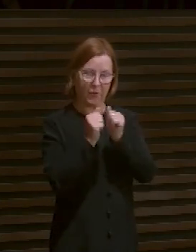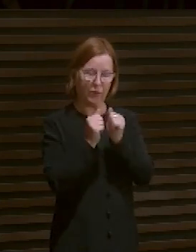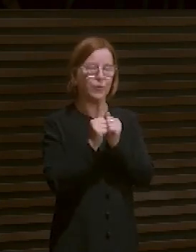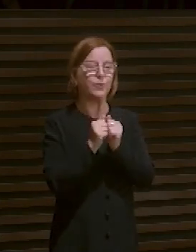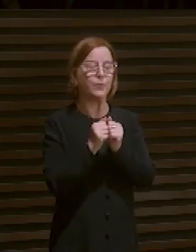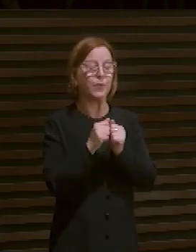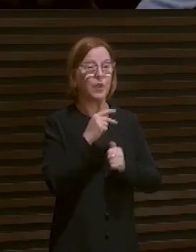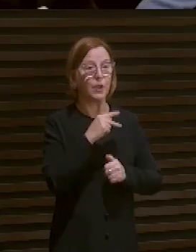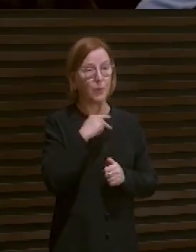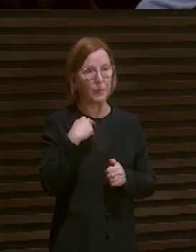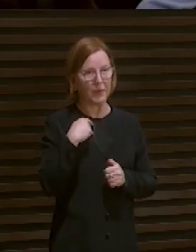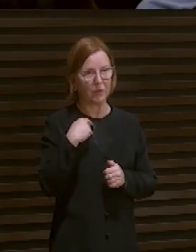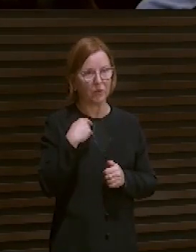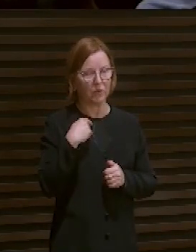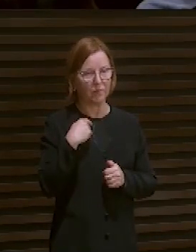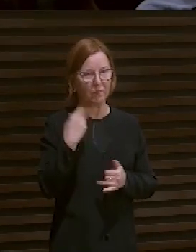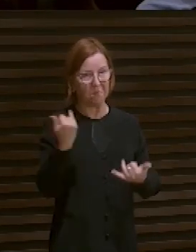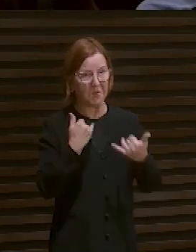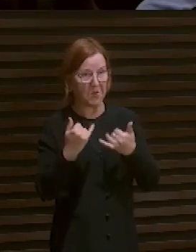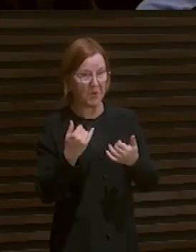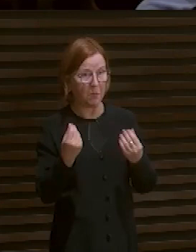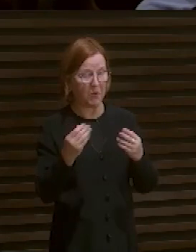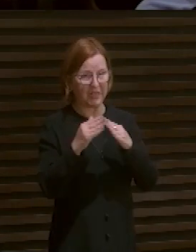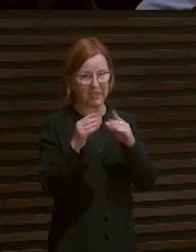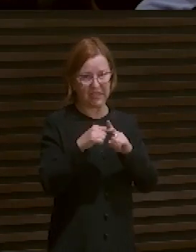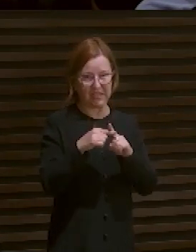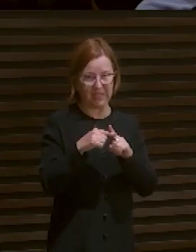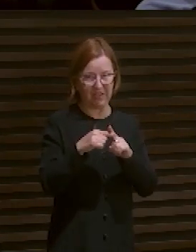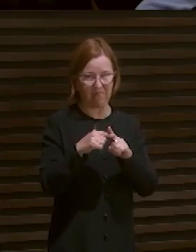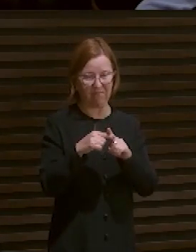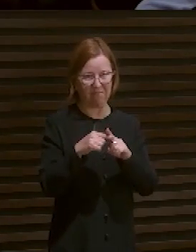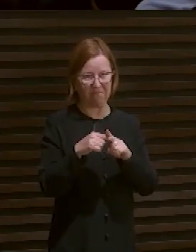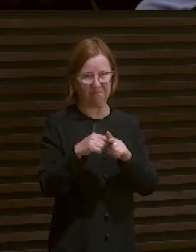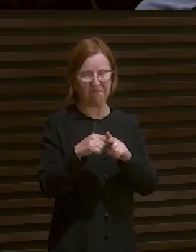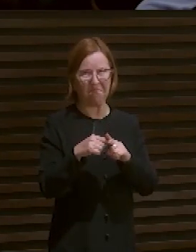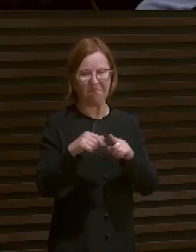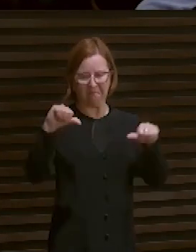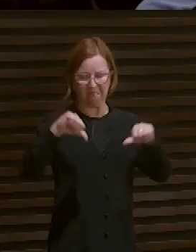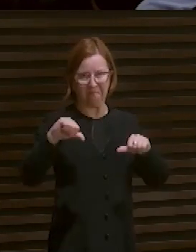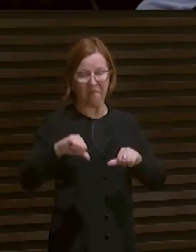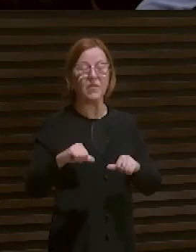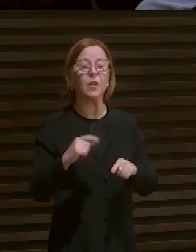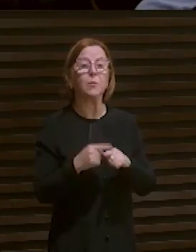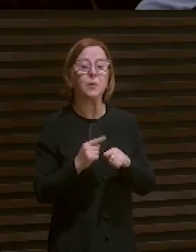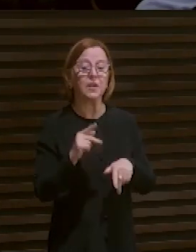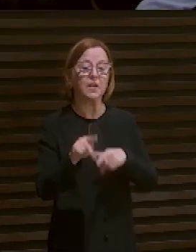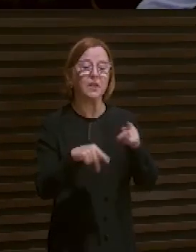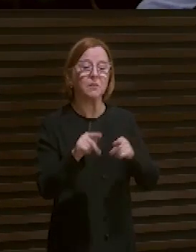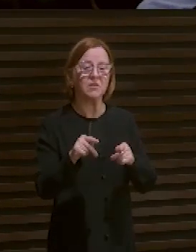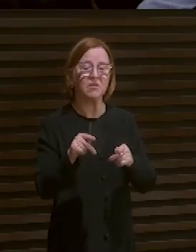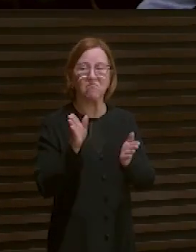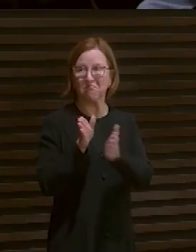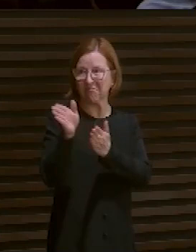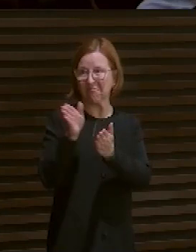muitas igrejas estão praticamente mortas. As pessoas saíram,